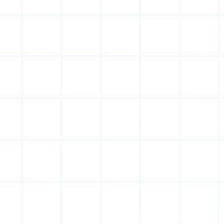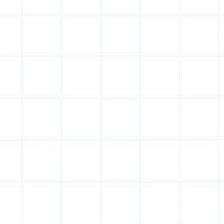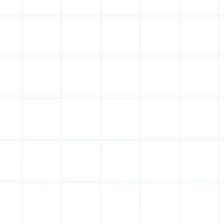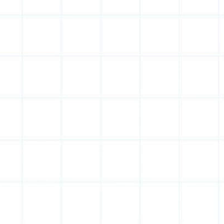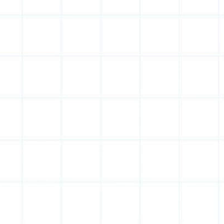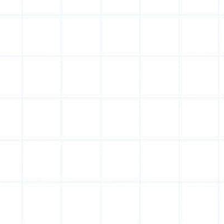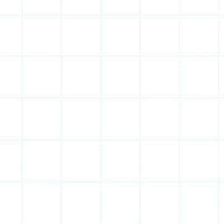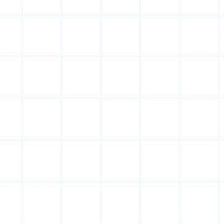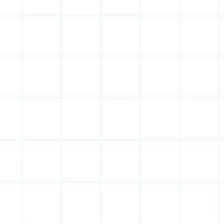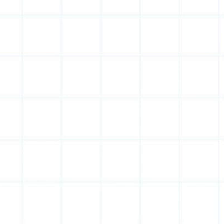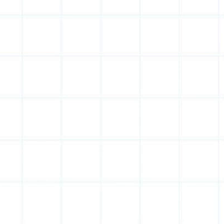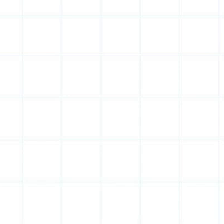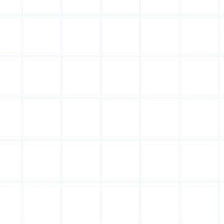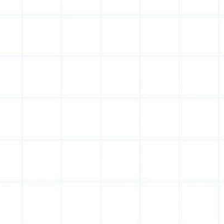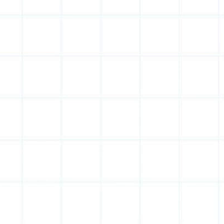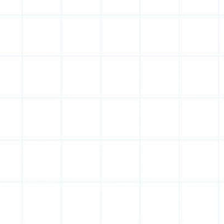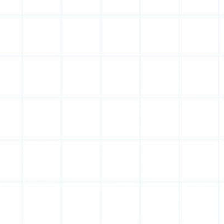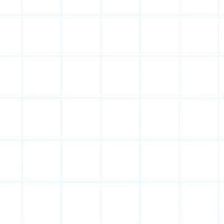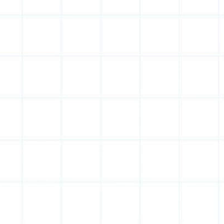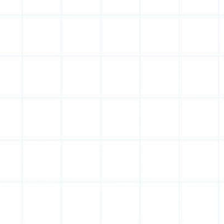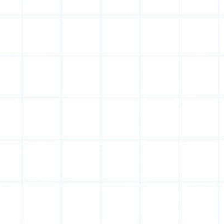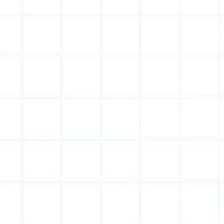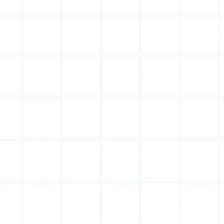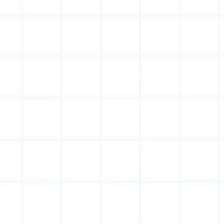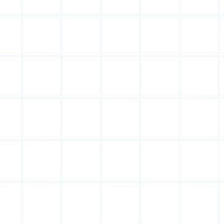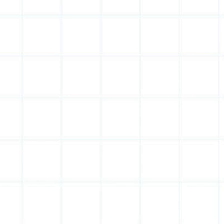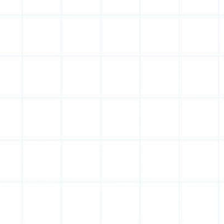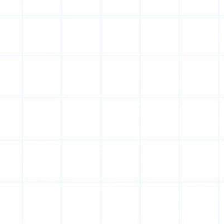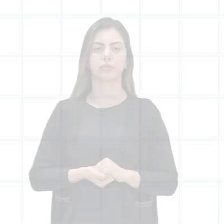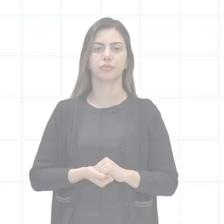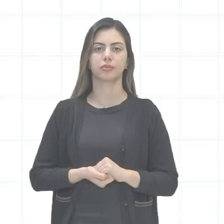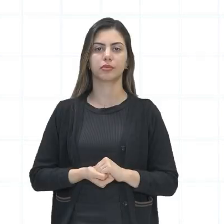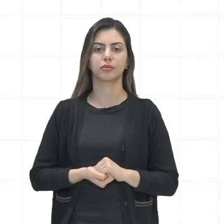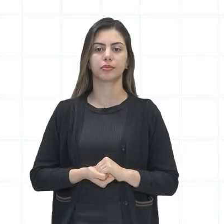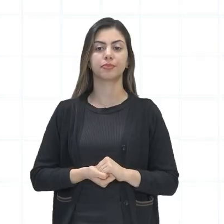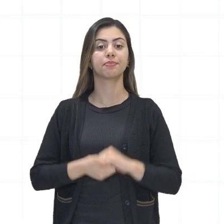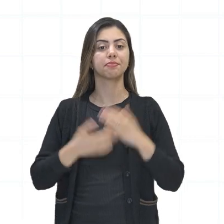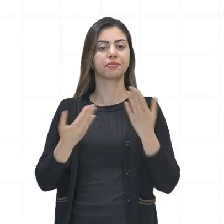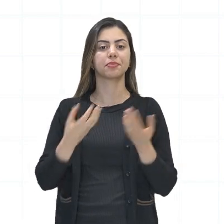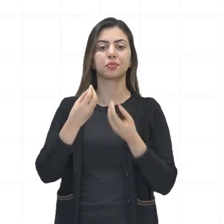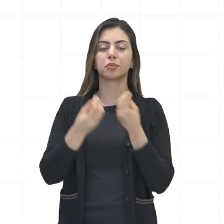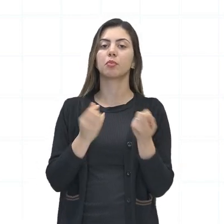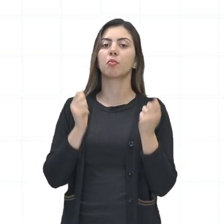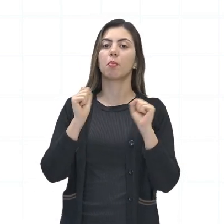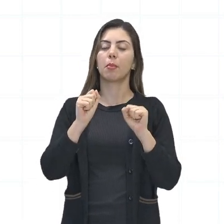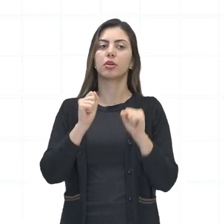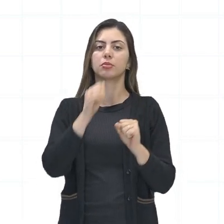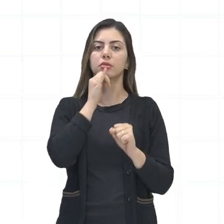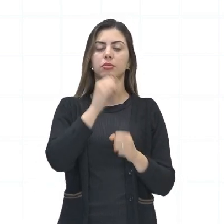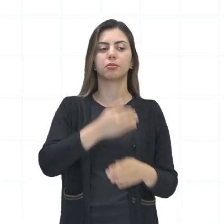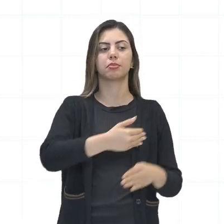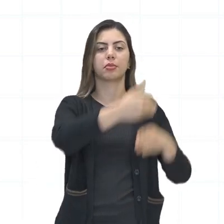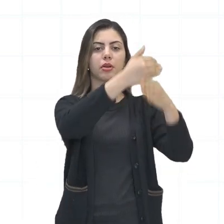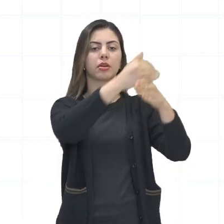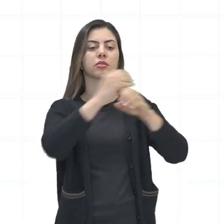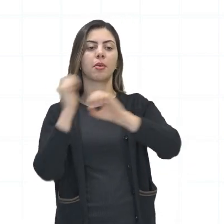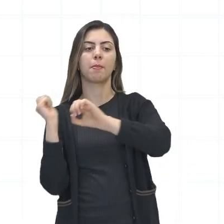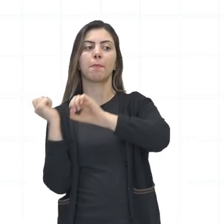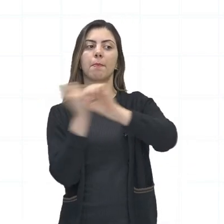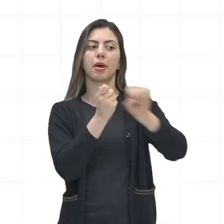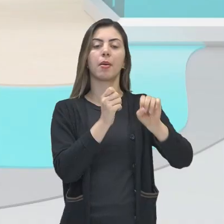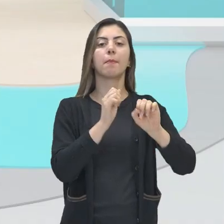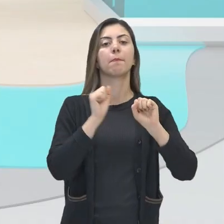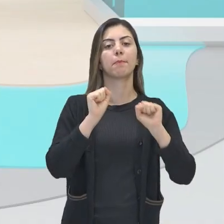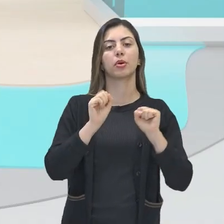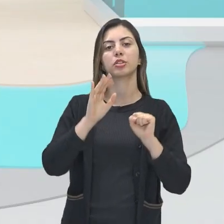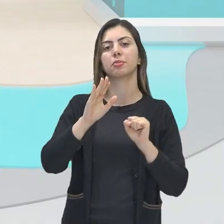um jogador pode jogar a bola contra uma parede em seu próprio lado da quadra, mas não contra as cercas laterais da quadra. Assim, olha